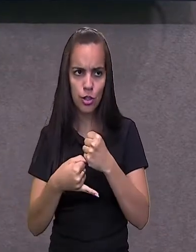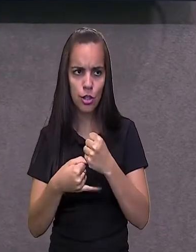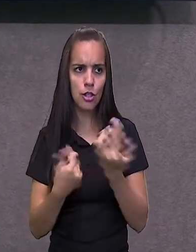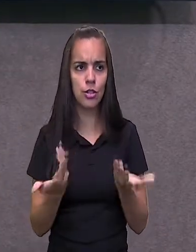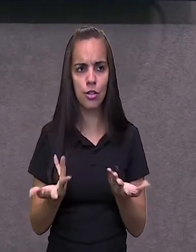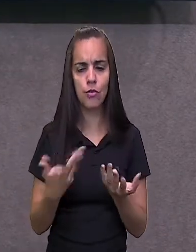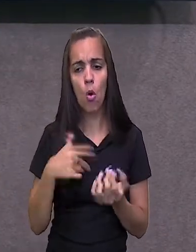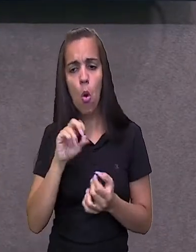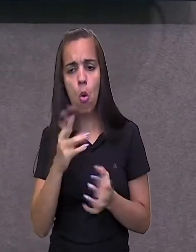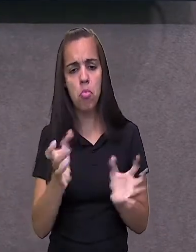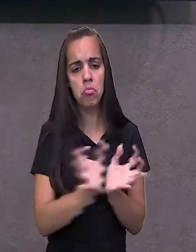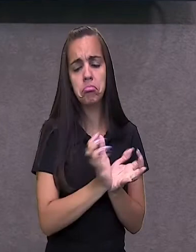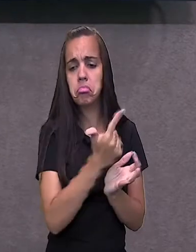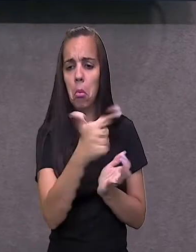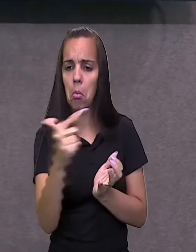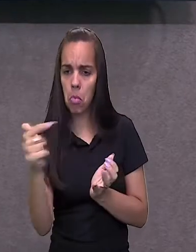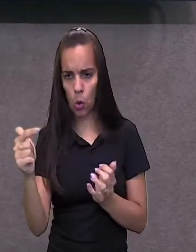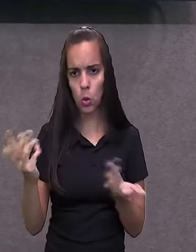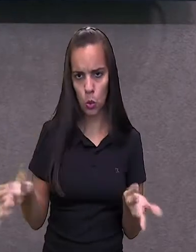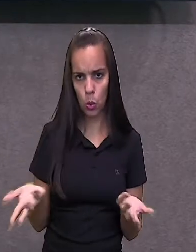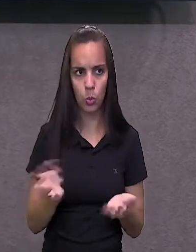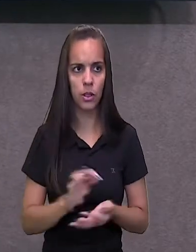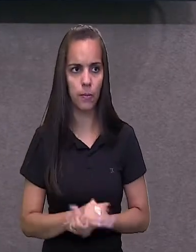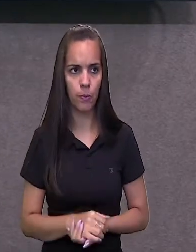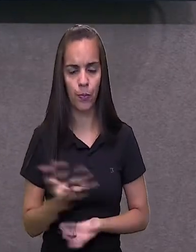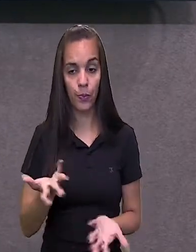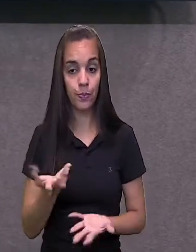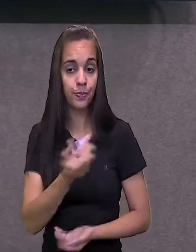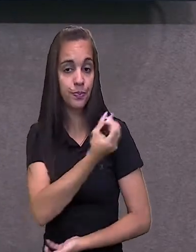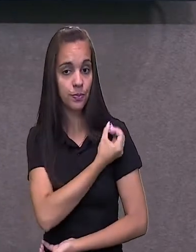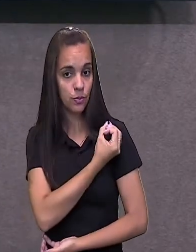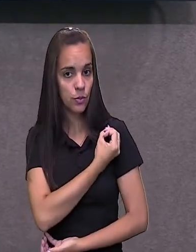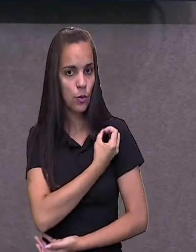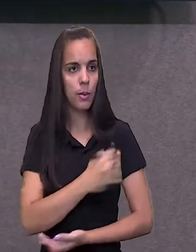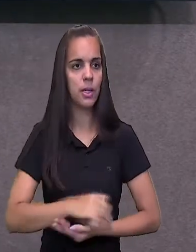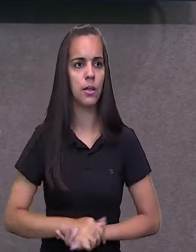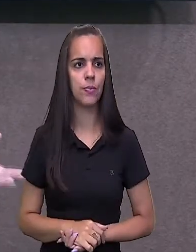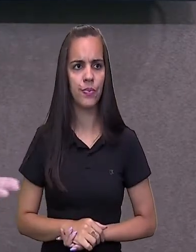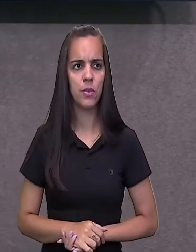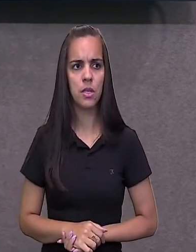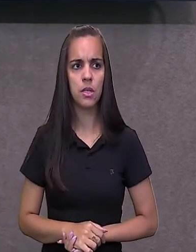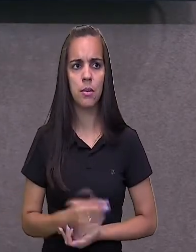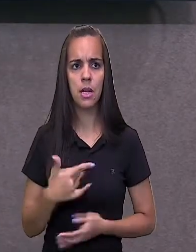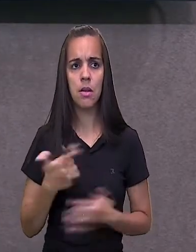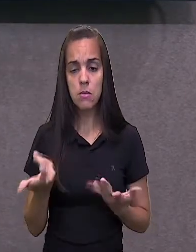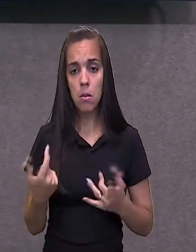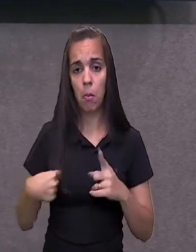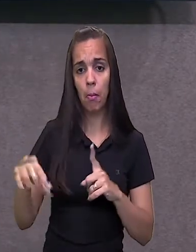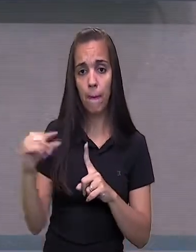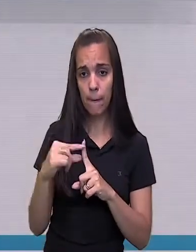até outra classe. Então, vamos observar. Numeral. Aqui